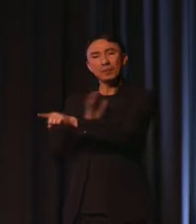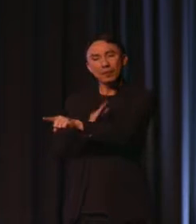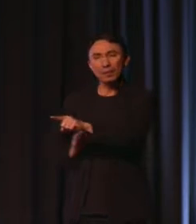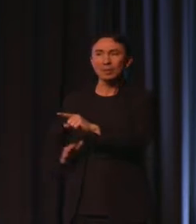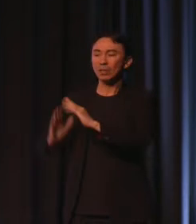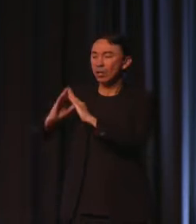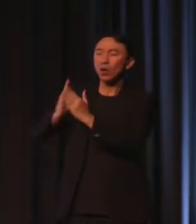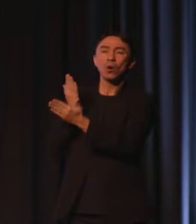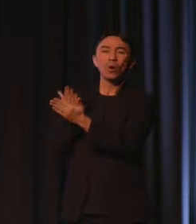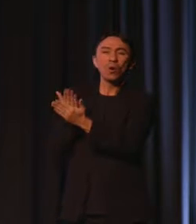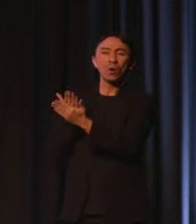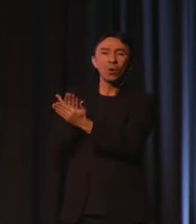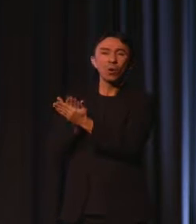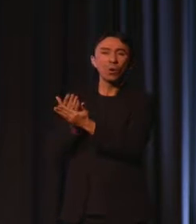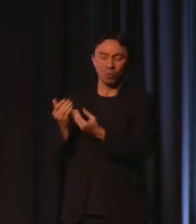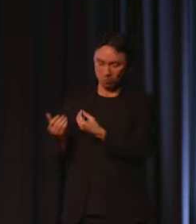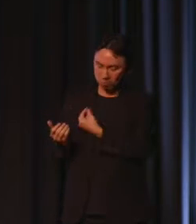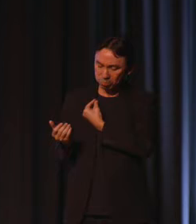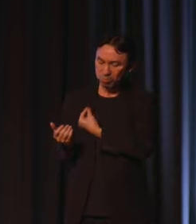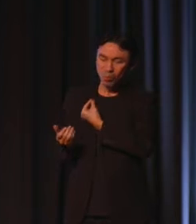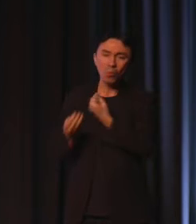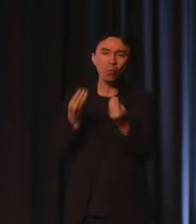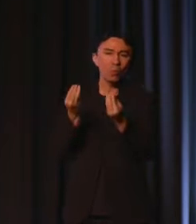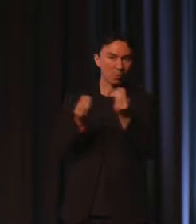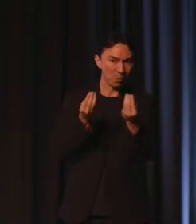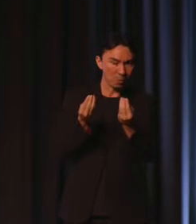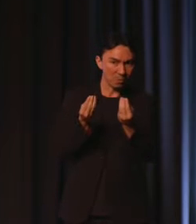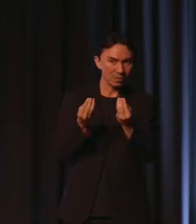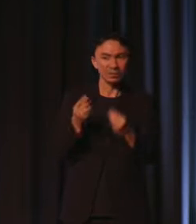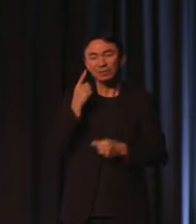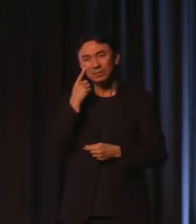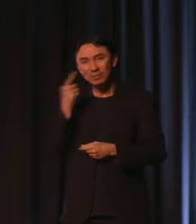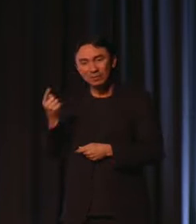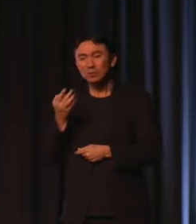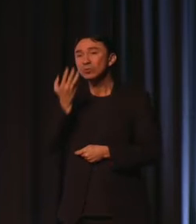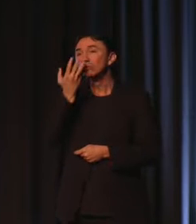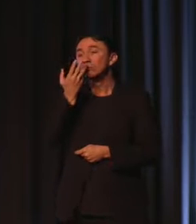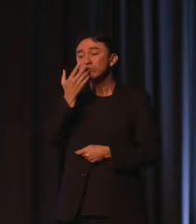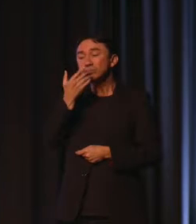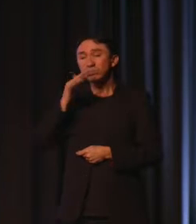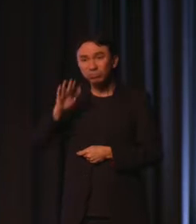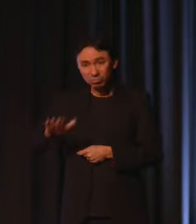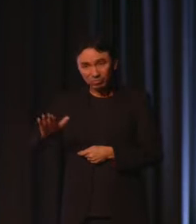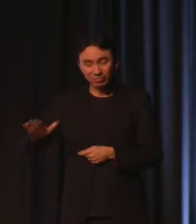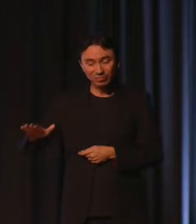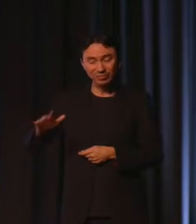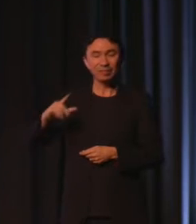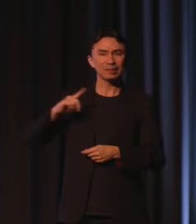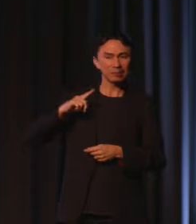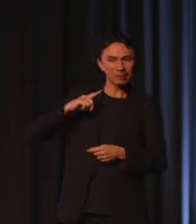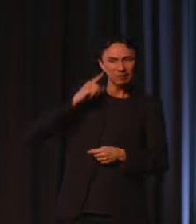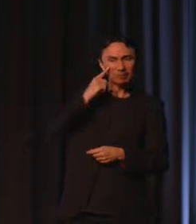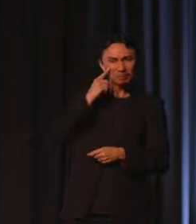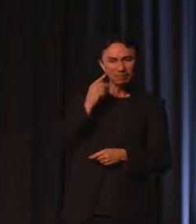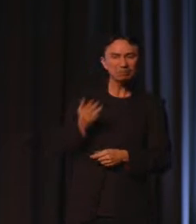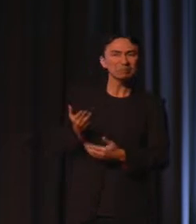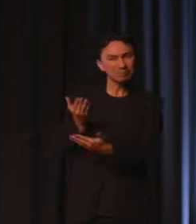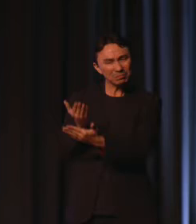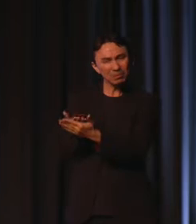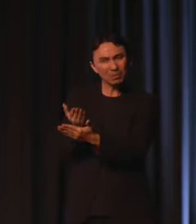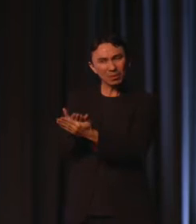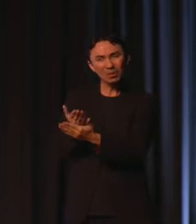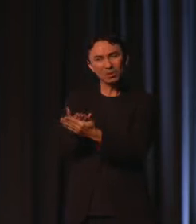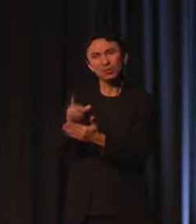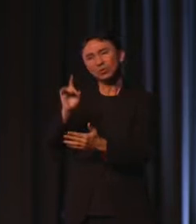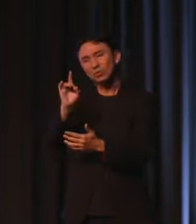aí a gente consegue ver, né, que na realidade o infantil ali está concentrado, né, pelo menos em um estudo de meio período, mas a gente